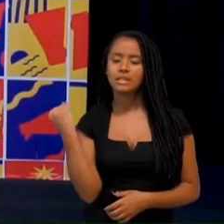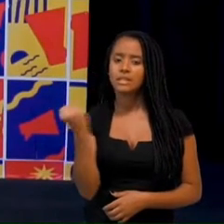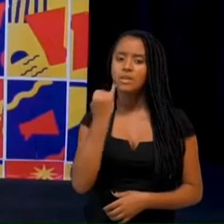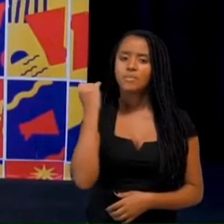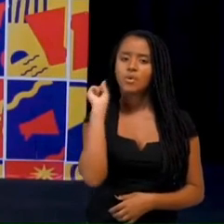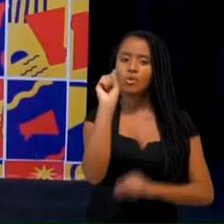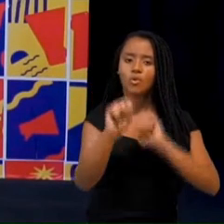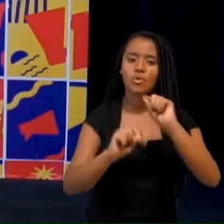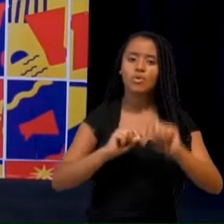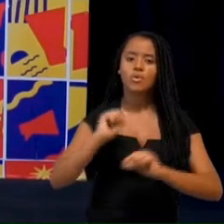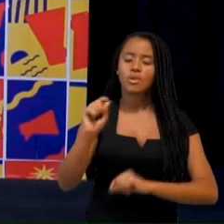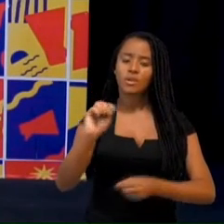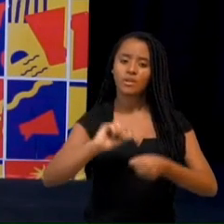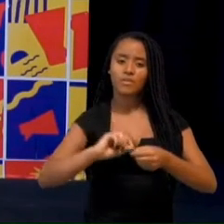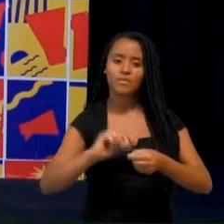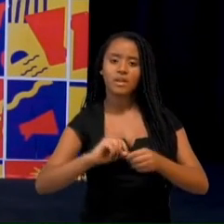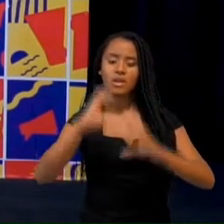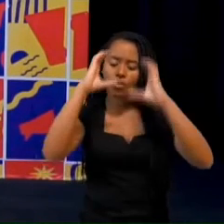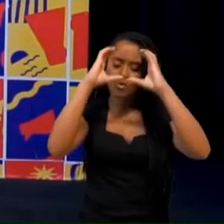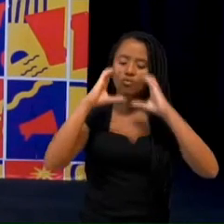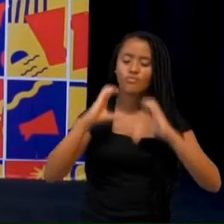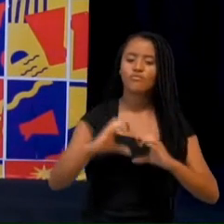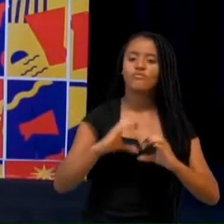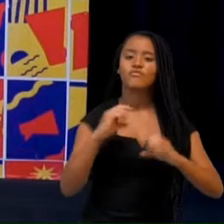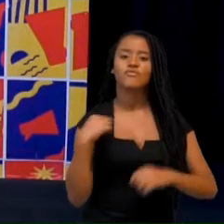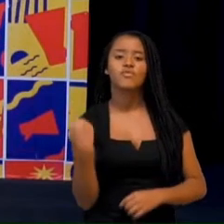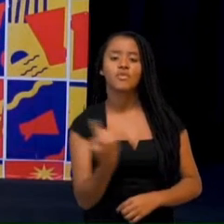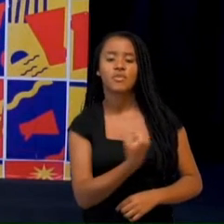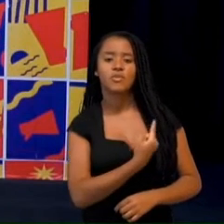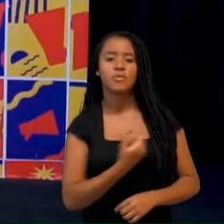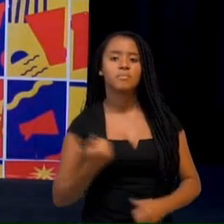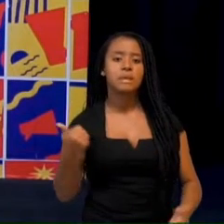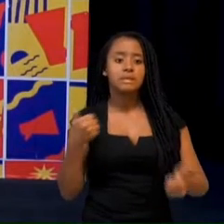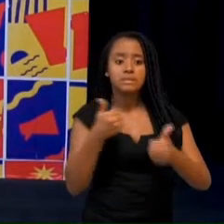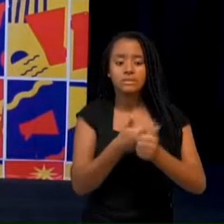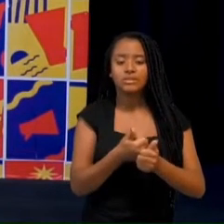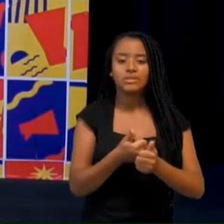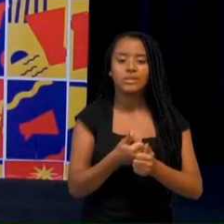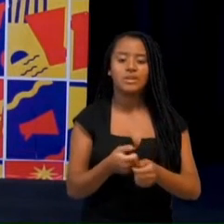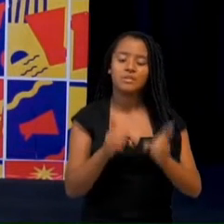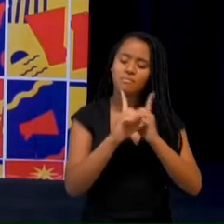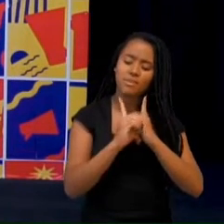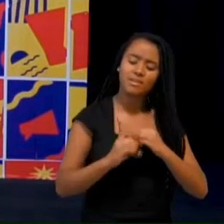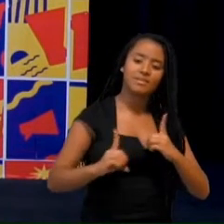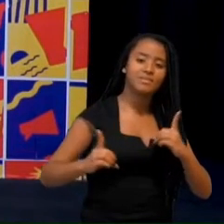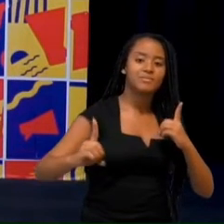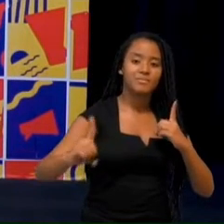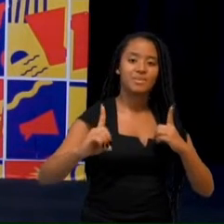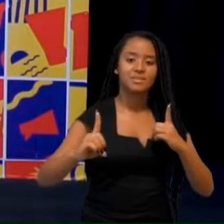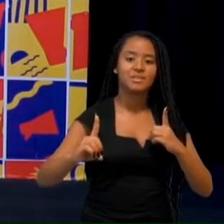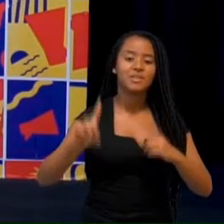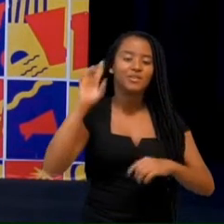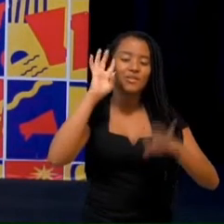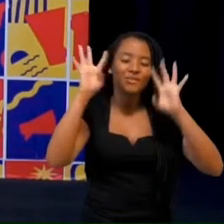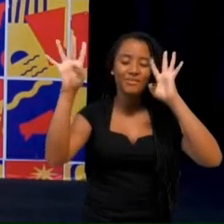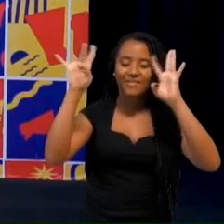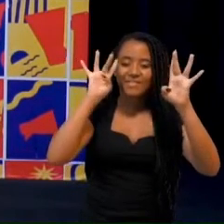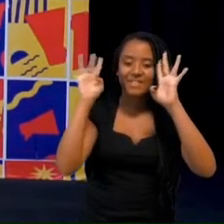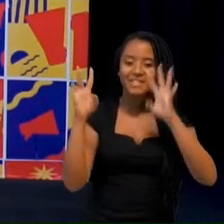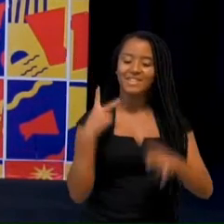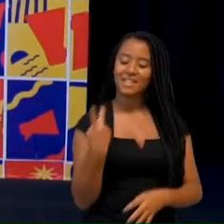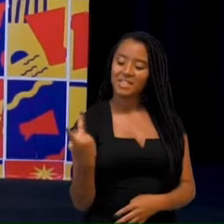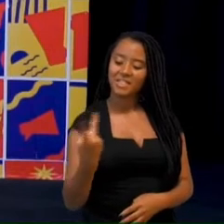importa com o que eu faço confia em mim quando eu não tô do lado mesmo longe tô pensando em